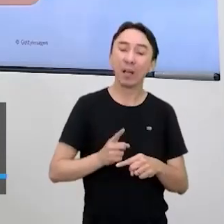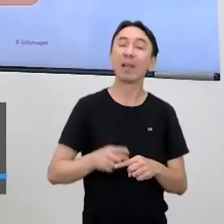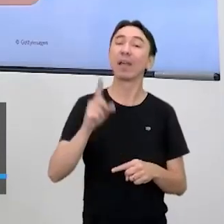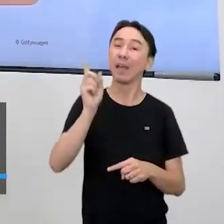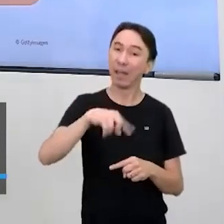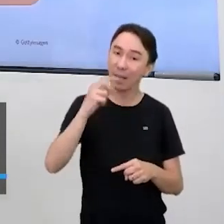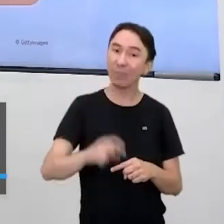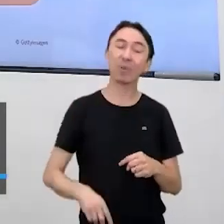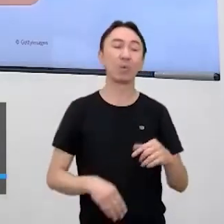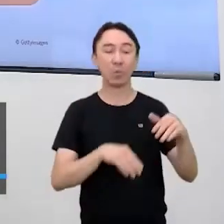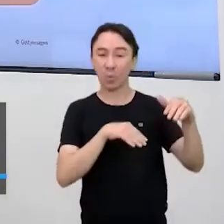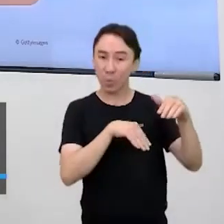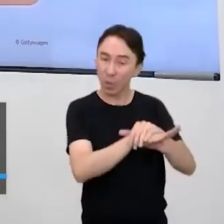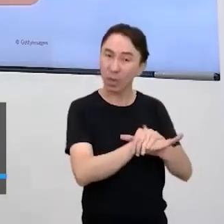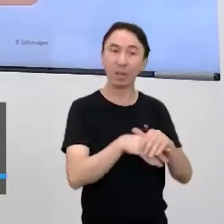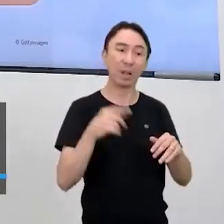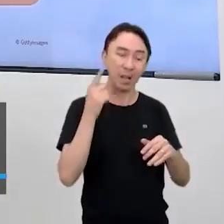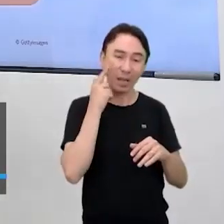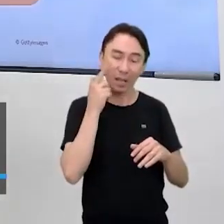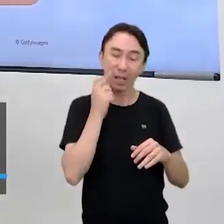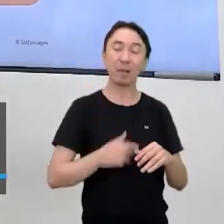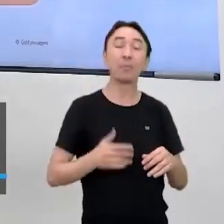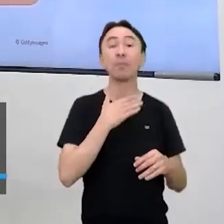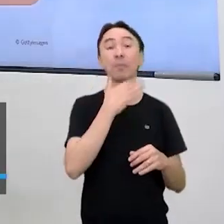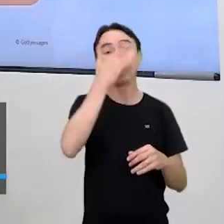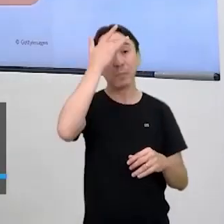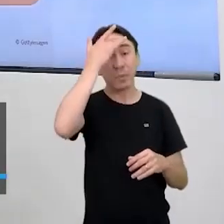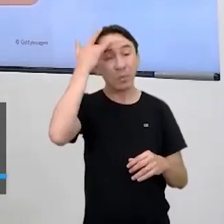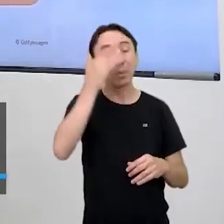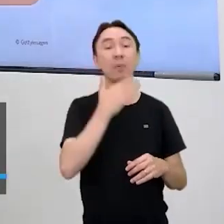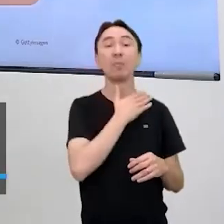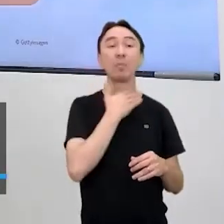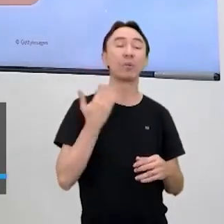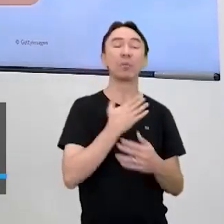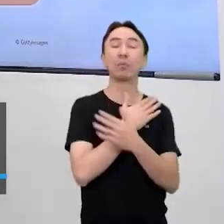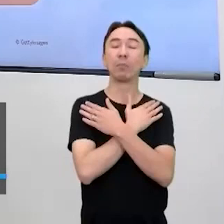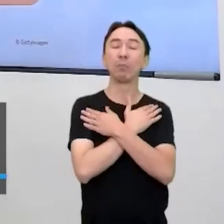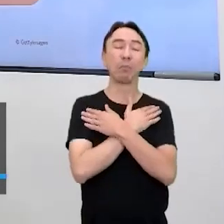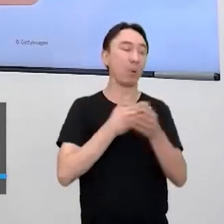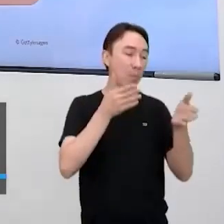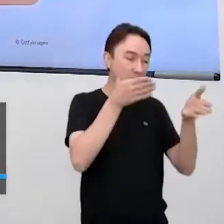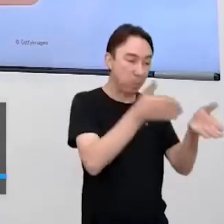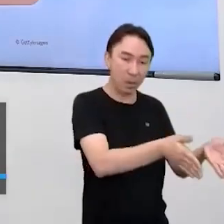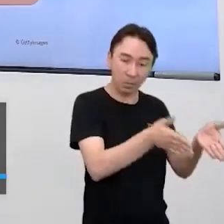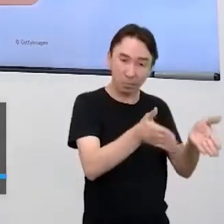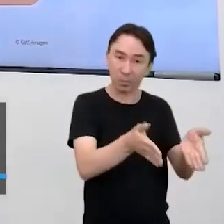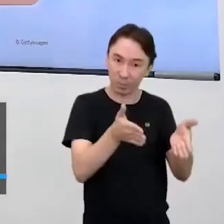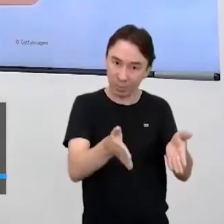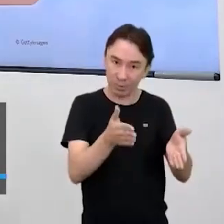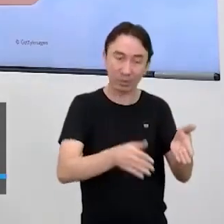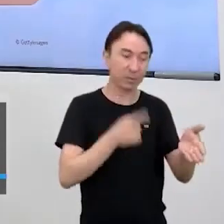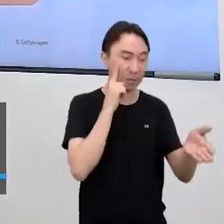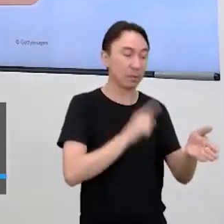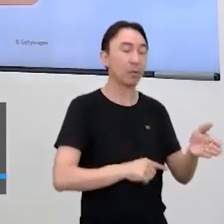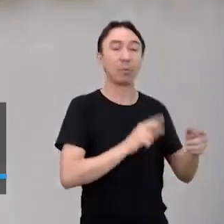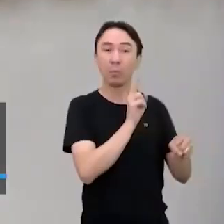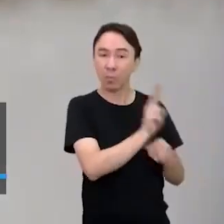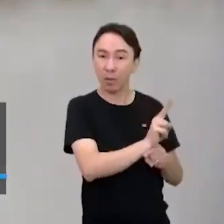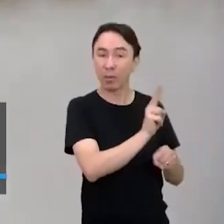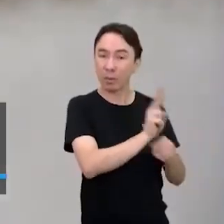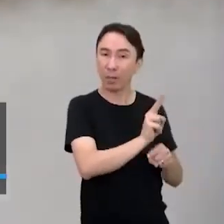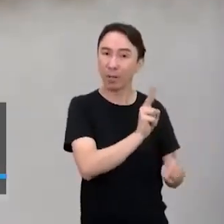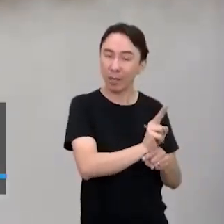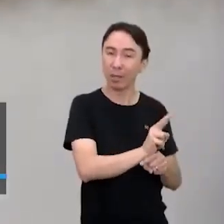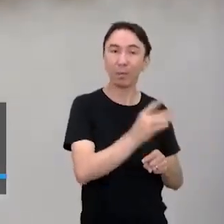antes e a cidade surge paralela a ela como uma espécie de salvaguarda desse terreno onde ficam os